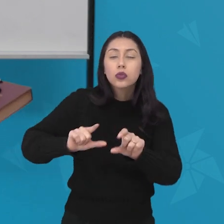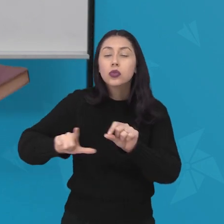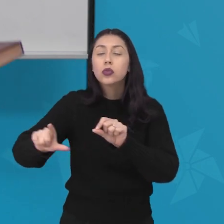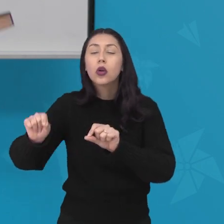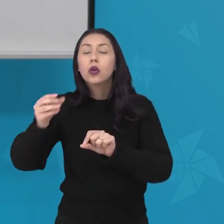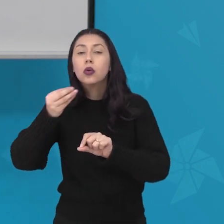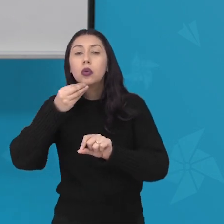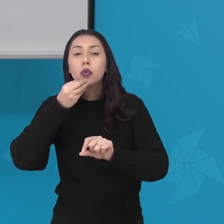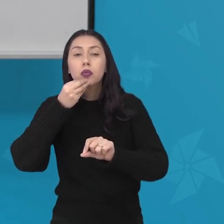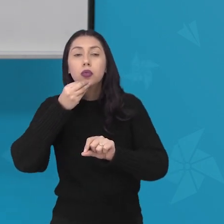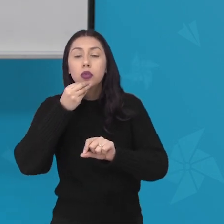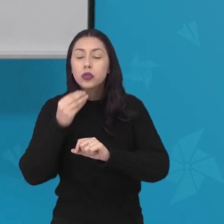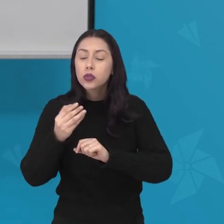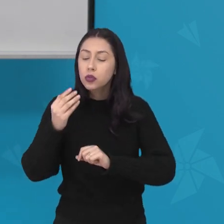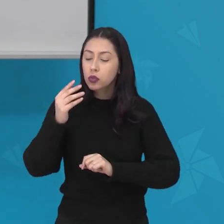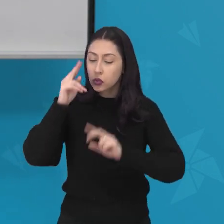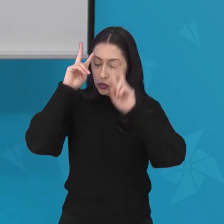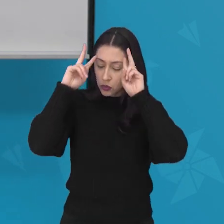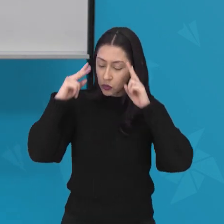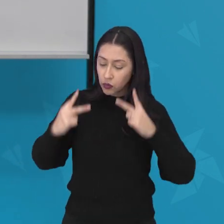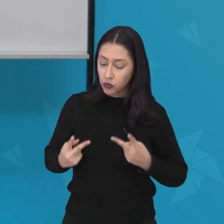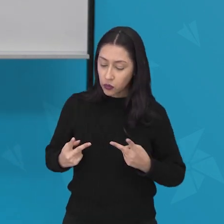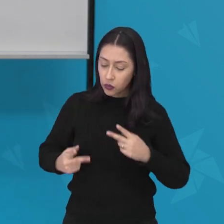ser humano, imaginando